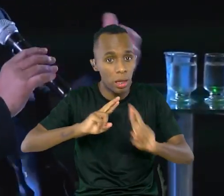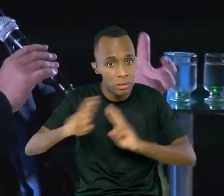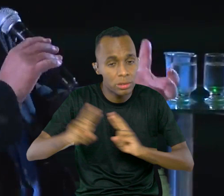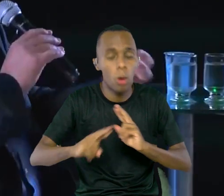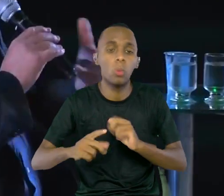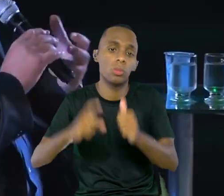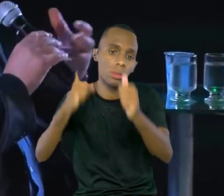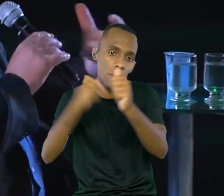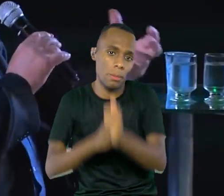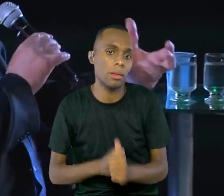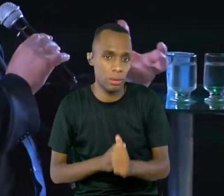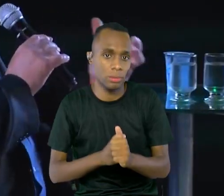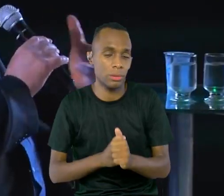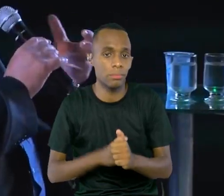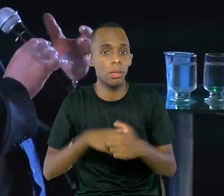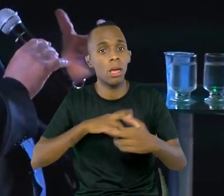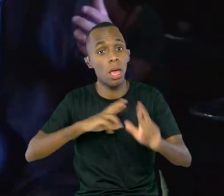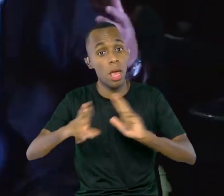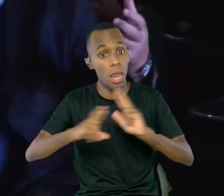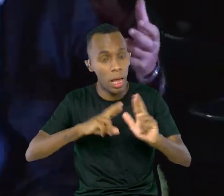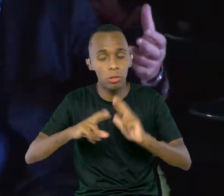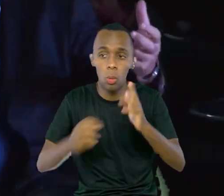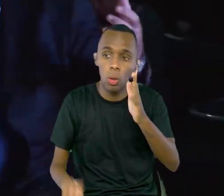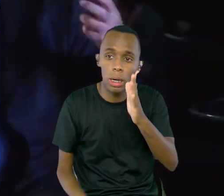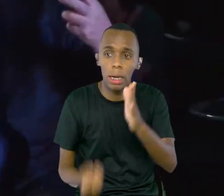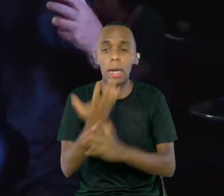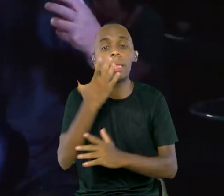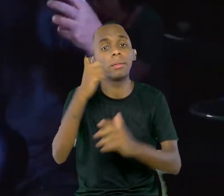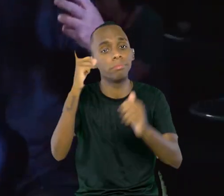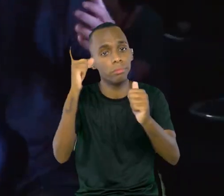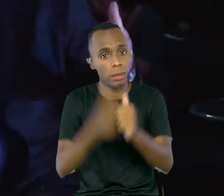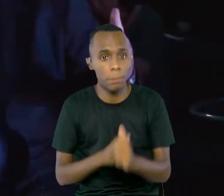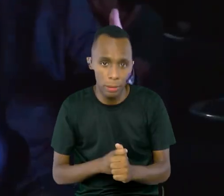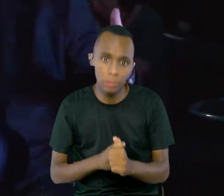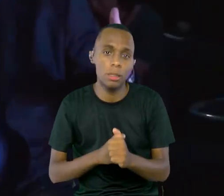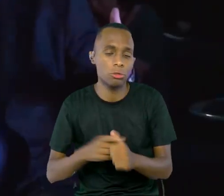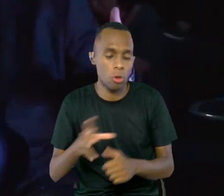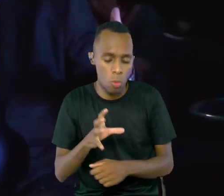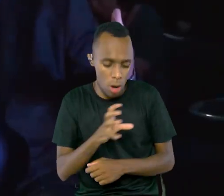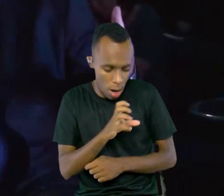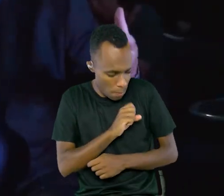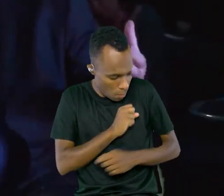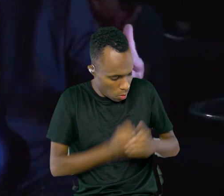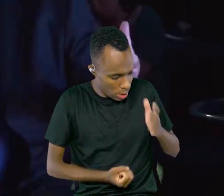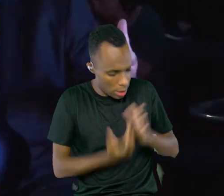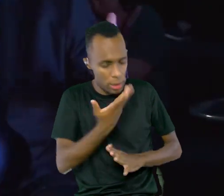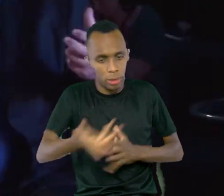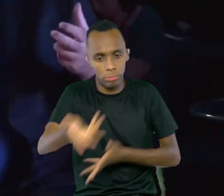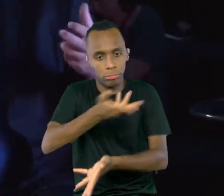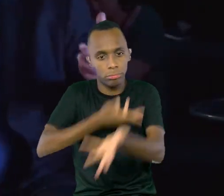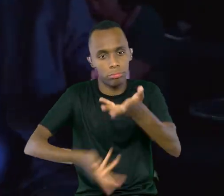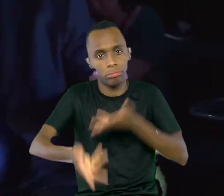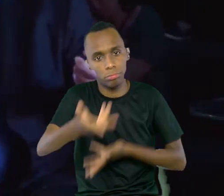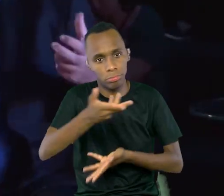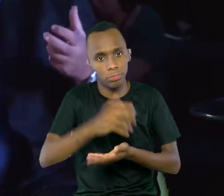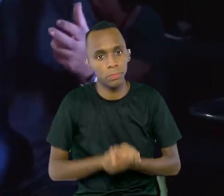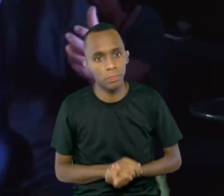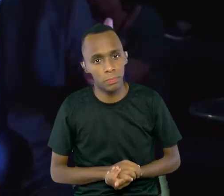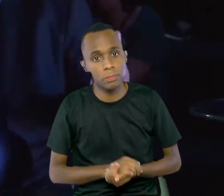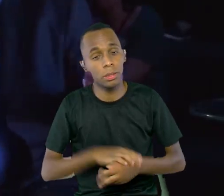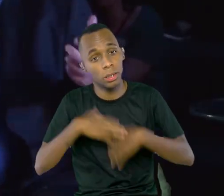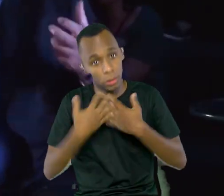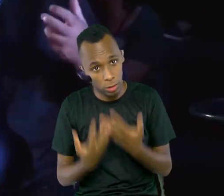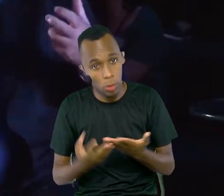numa relação de dependência. A relação cria dependência, o amor cria